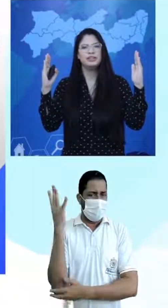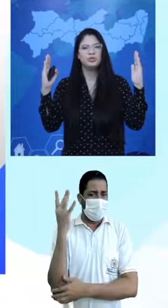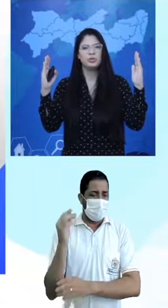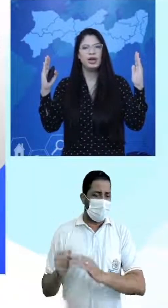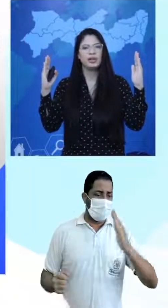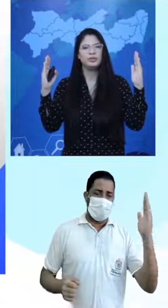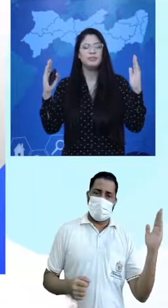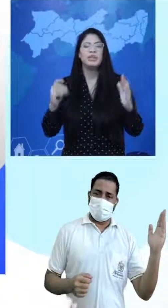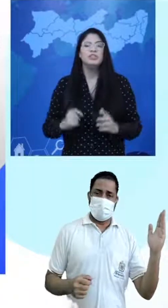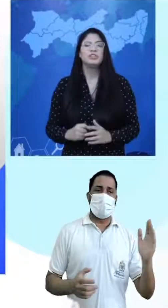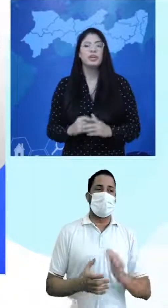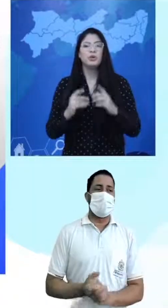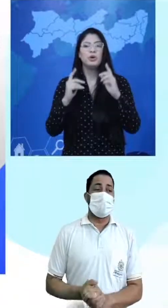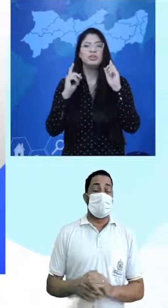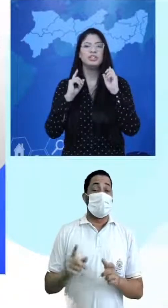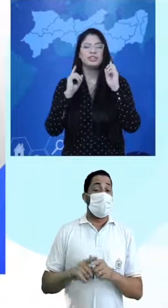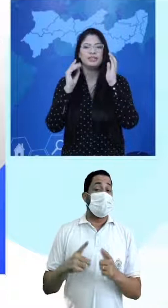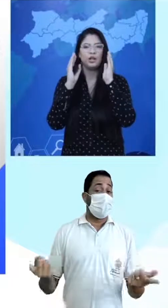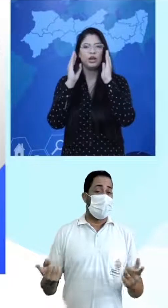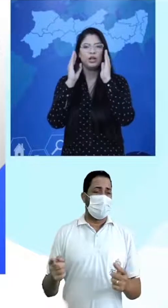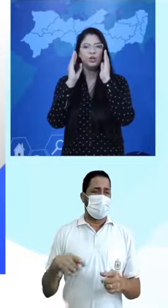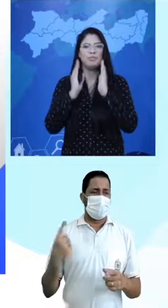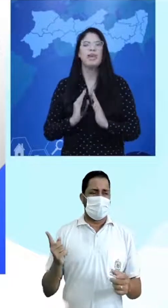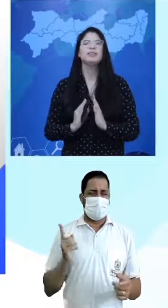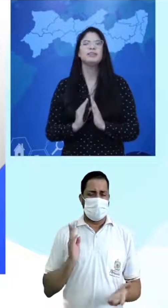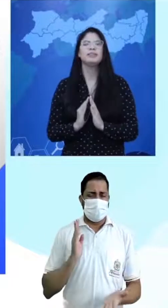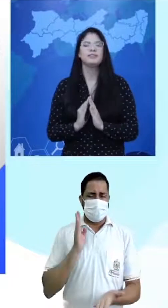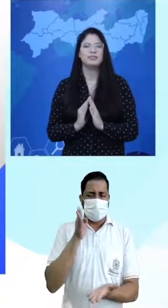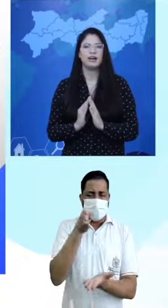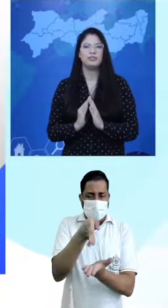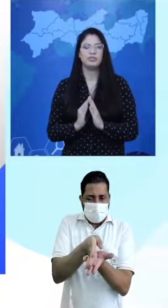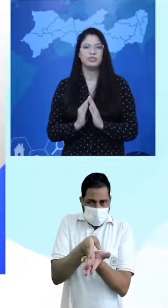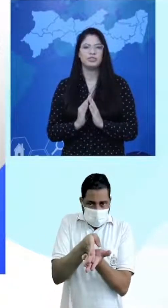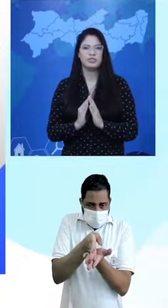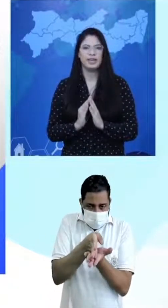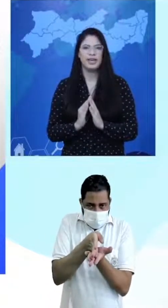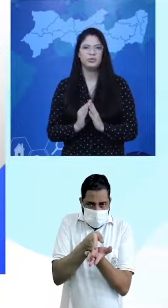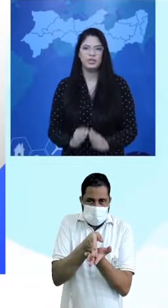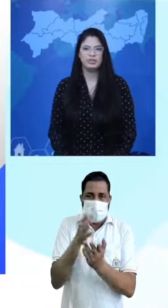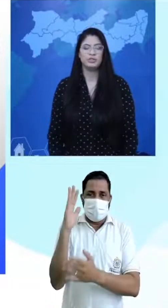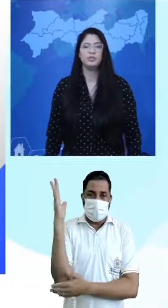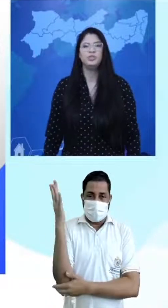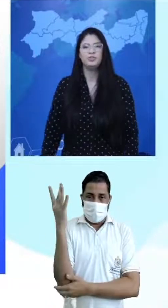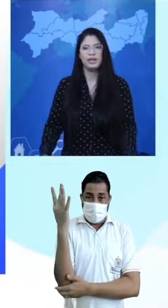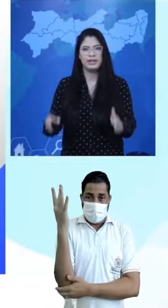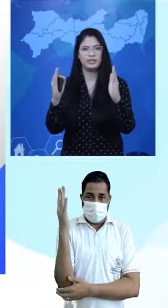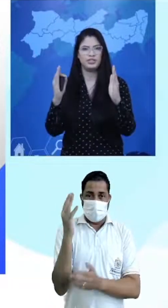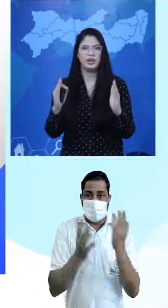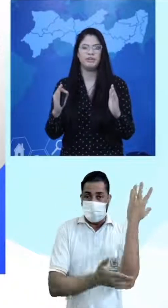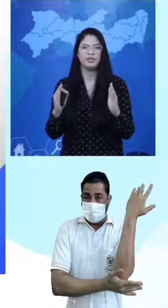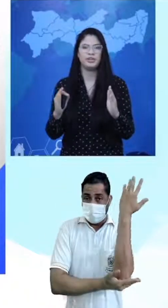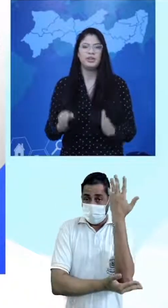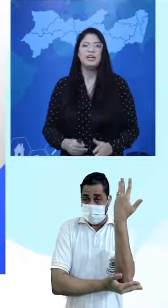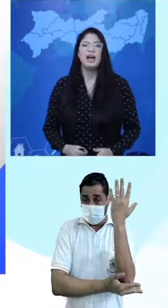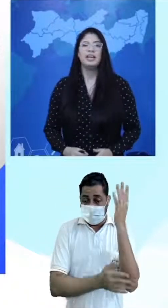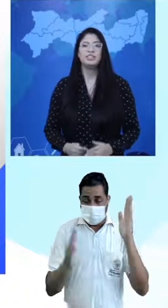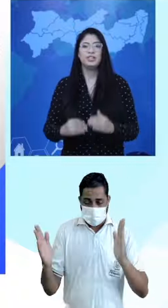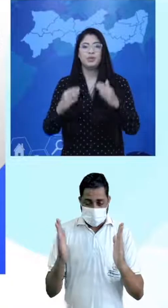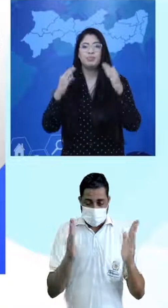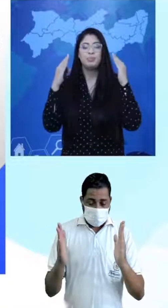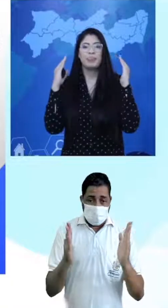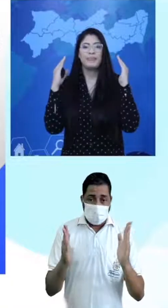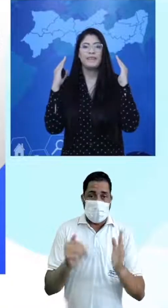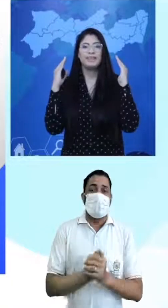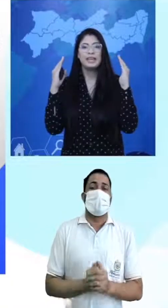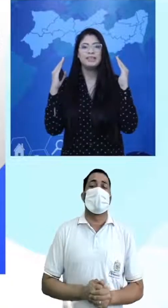desse outro lado. Só que quando a gente se coloca no meio dessas árvores, certo? Dessas duas fileiras de árvore, a